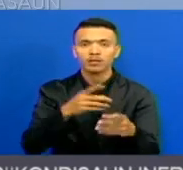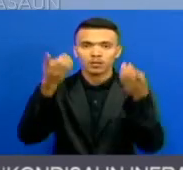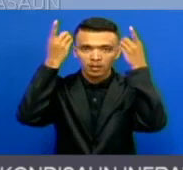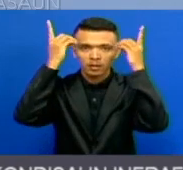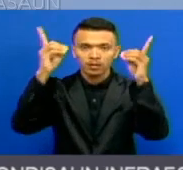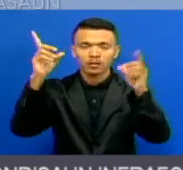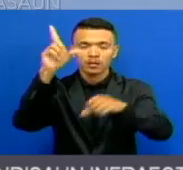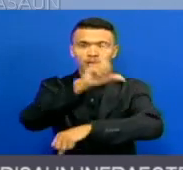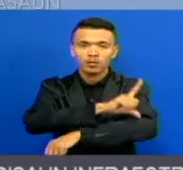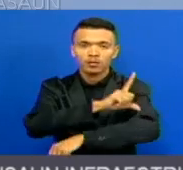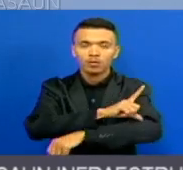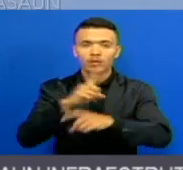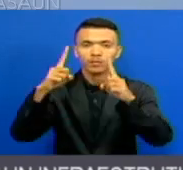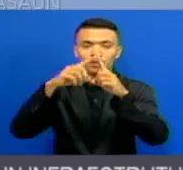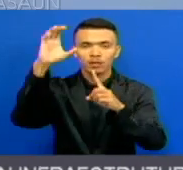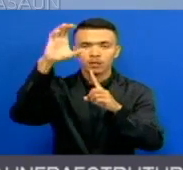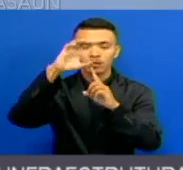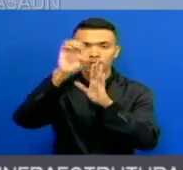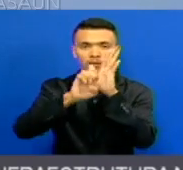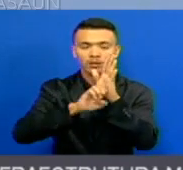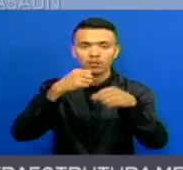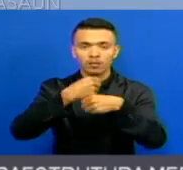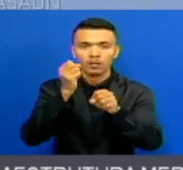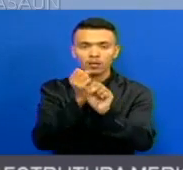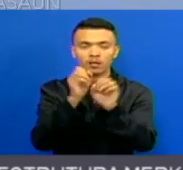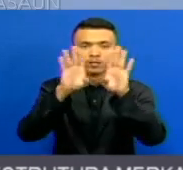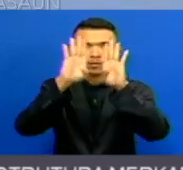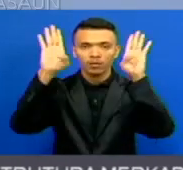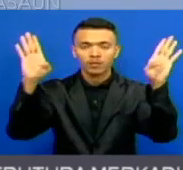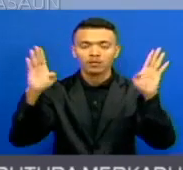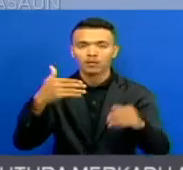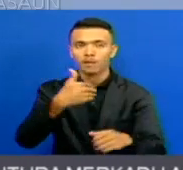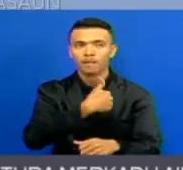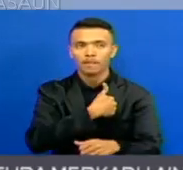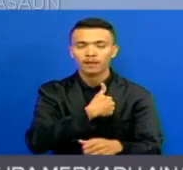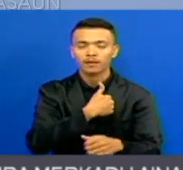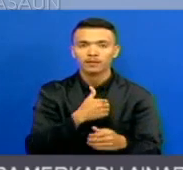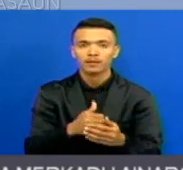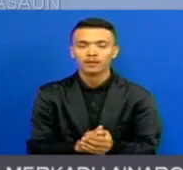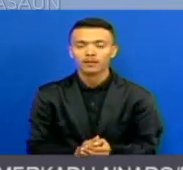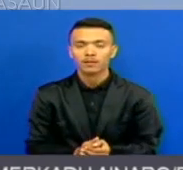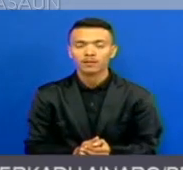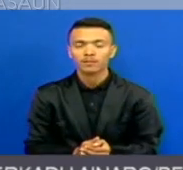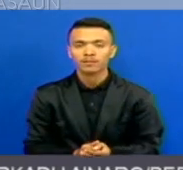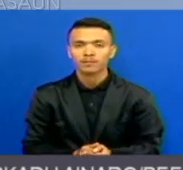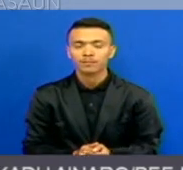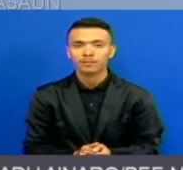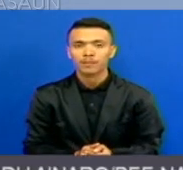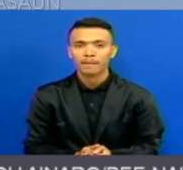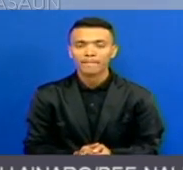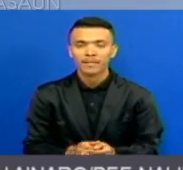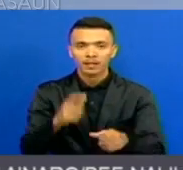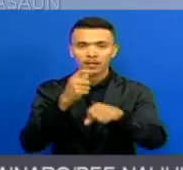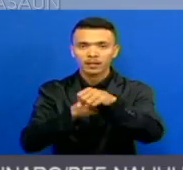envia decreto lei ne ba chefe Estado atu halo promulgação. Sidau. Nu putem să împlie. Prază